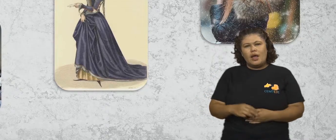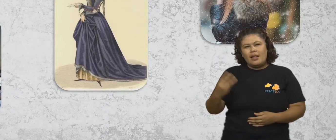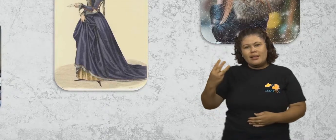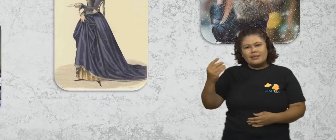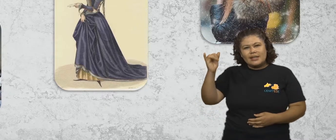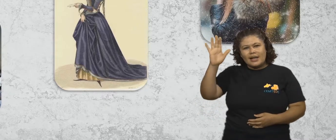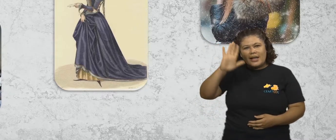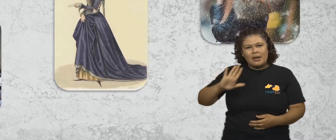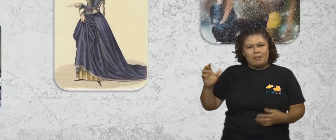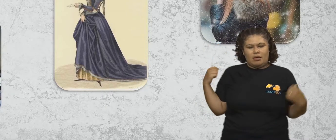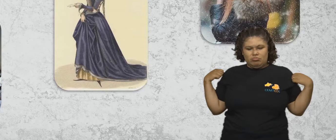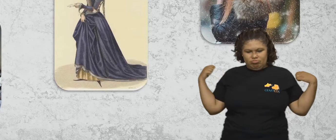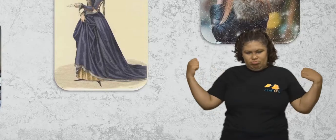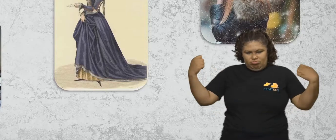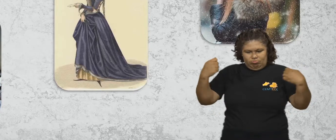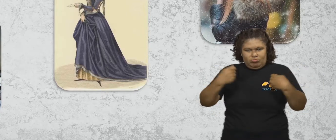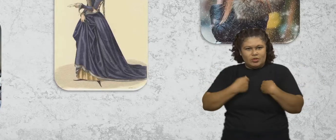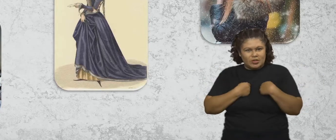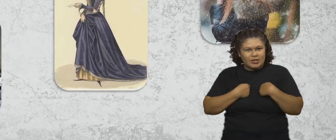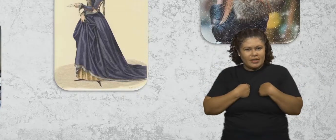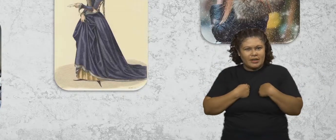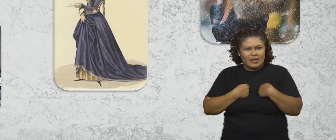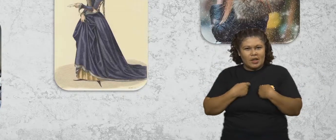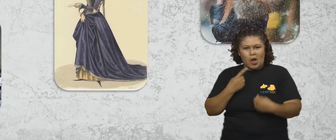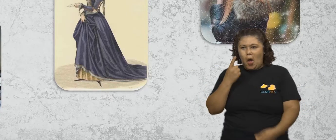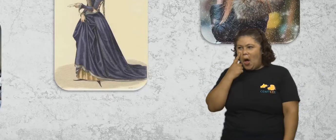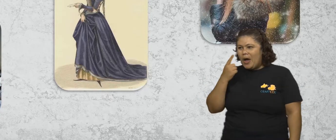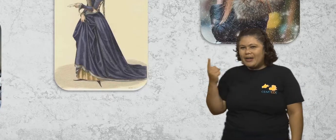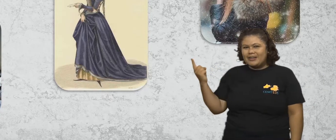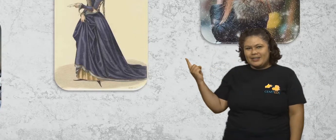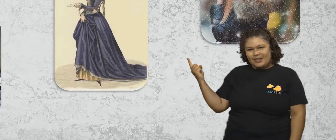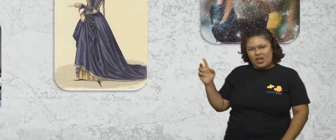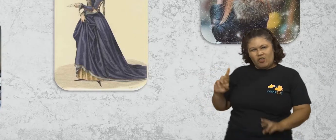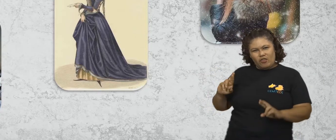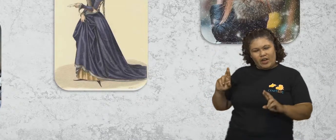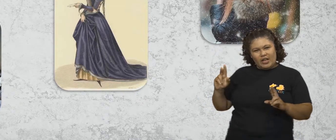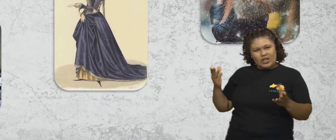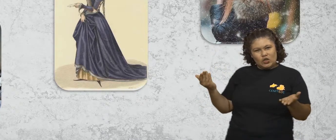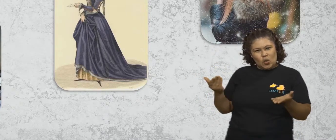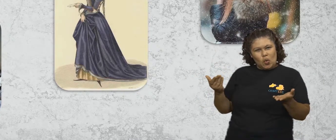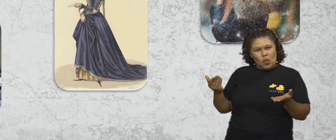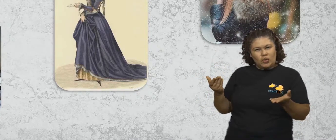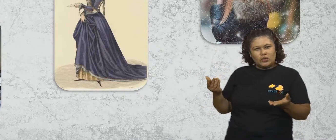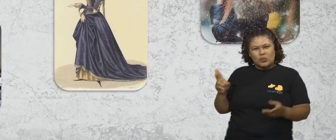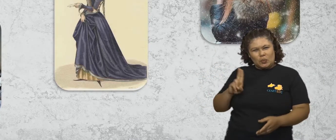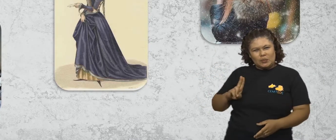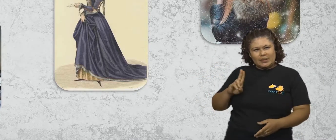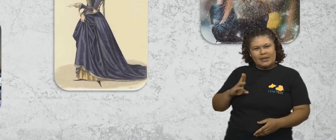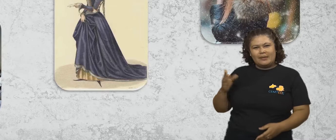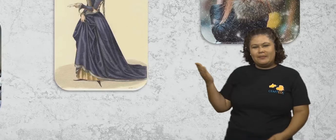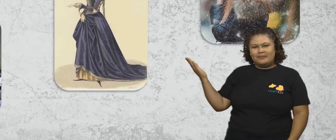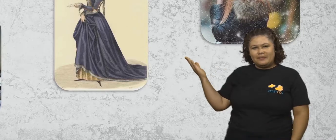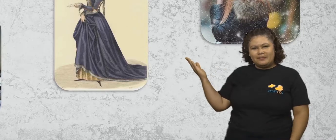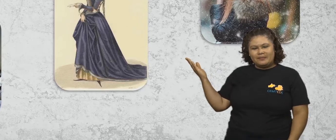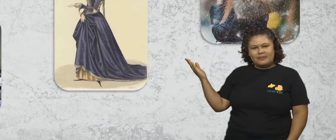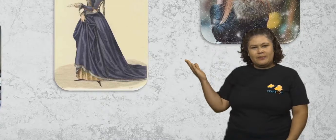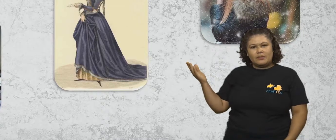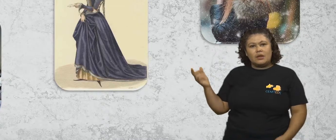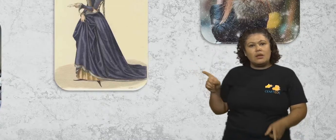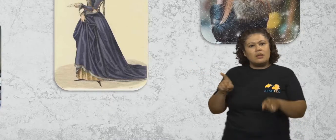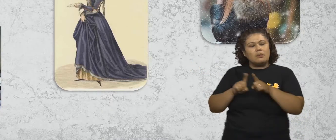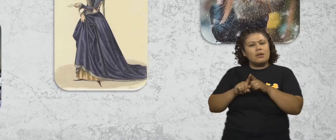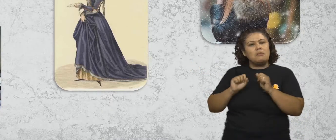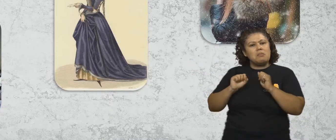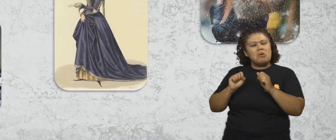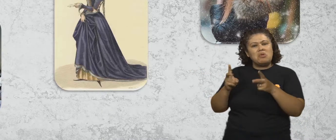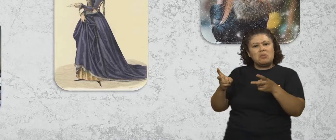jaqueta bem conhecida no nosso tempo, seja por estilo, seja por necessidade de se proteger do frio. Ainda podemos observar essa réplica de